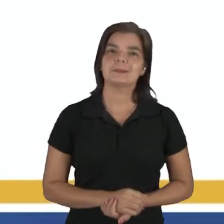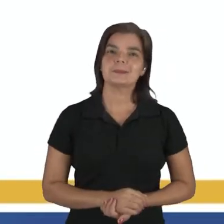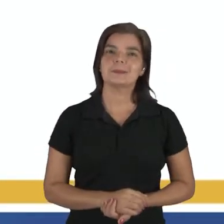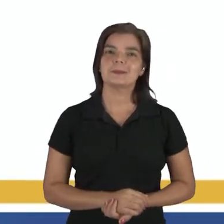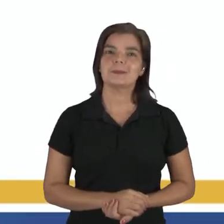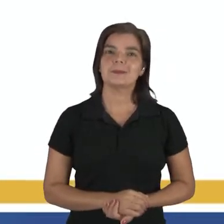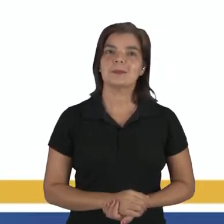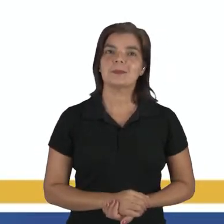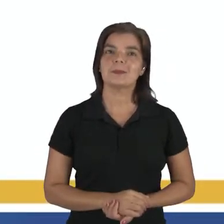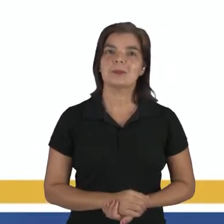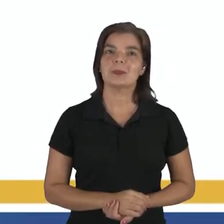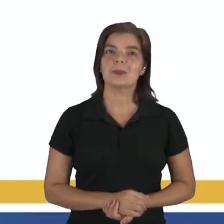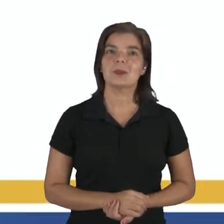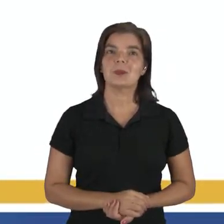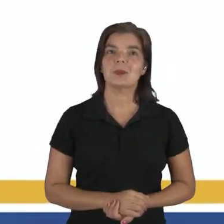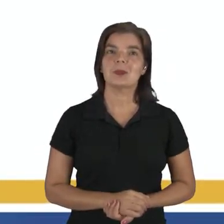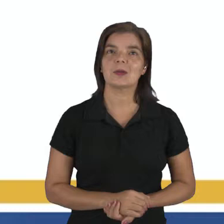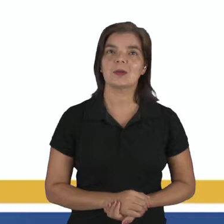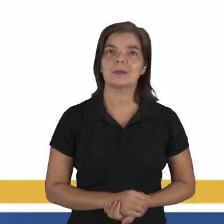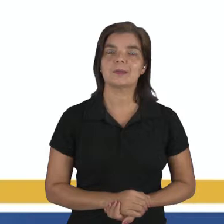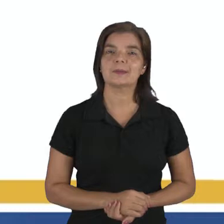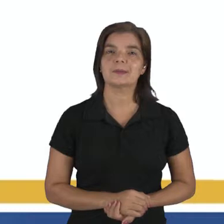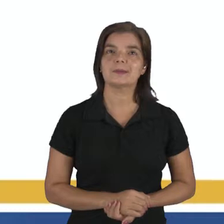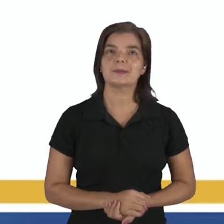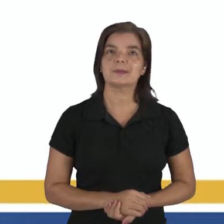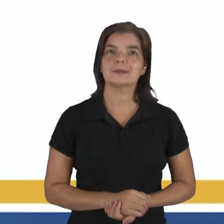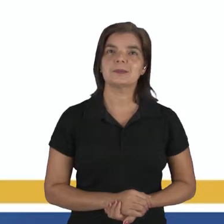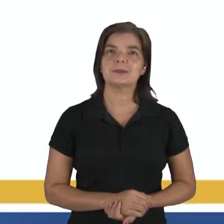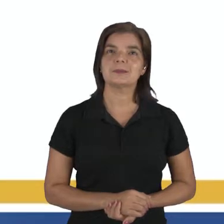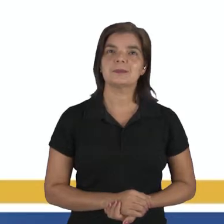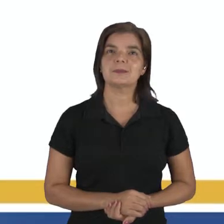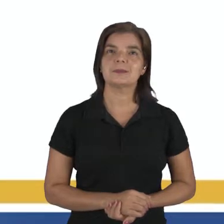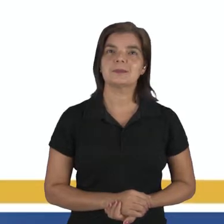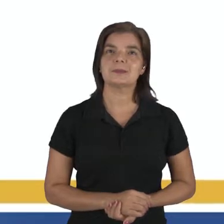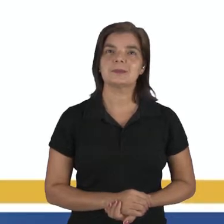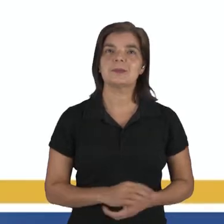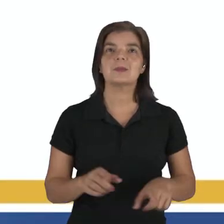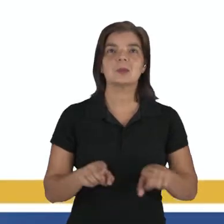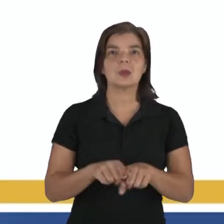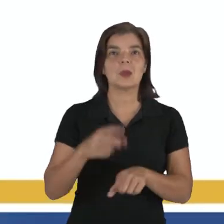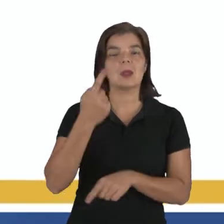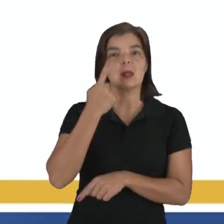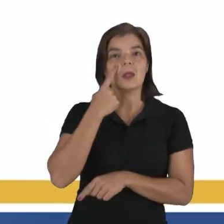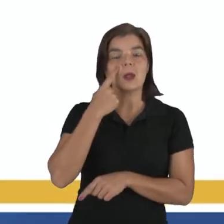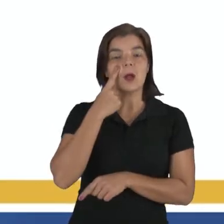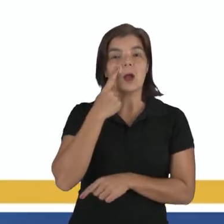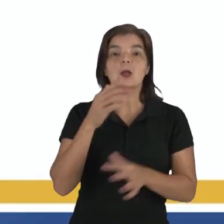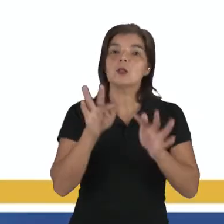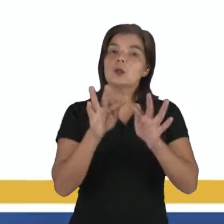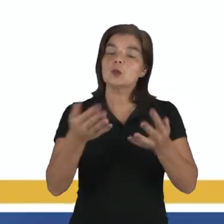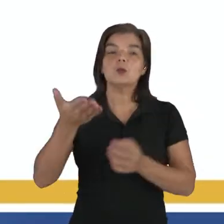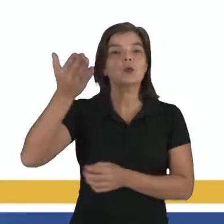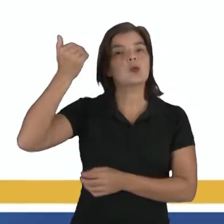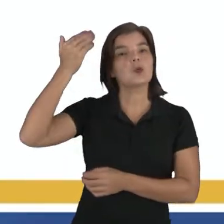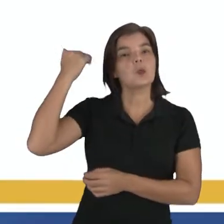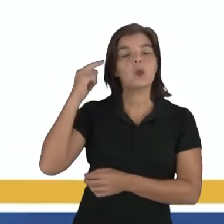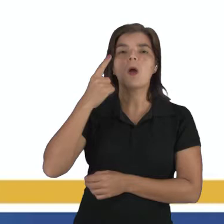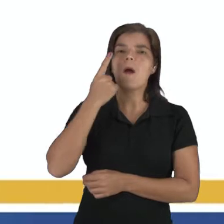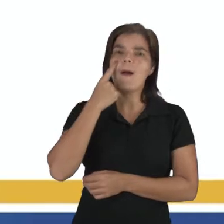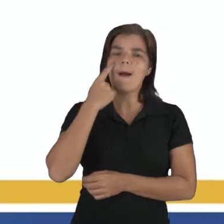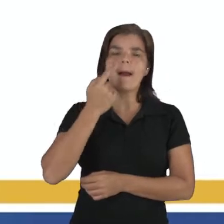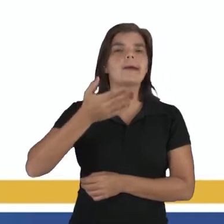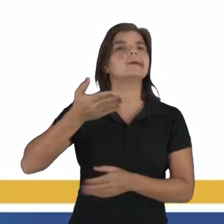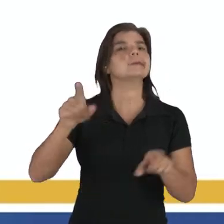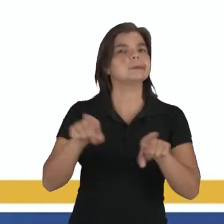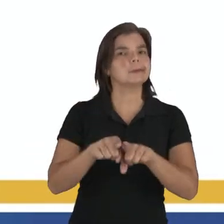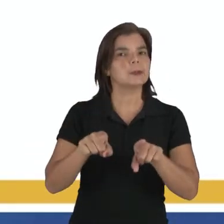à noite. Aliás, aí só tem ontem, né? Esqueçam a noite. Eu assisti um filme ontem. Então, o simple past é esse tempo que está